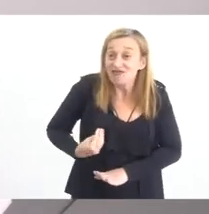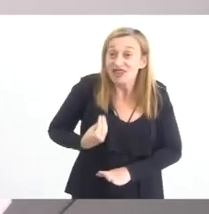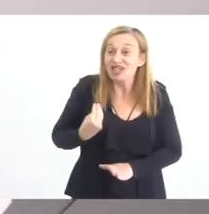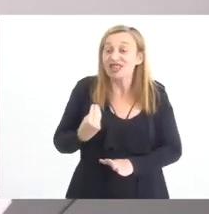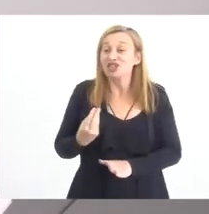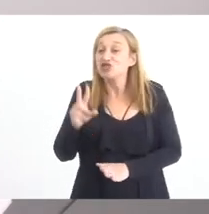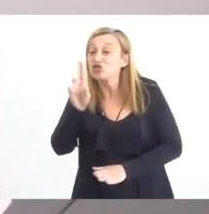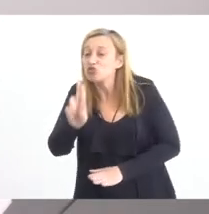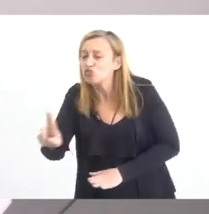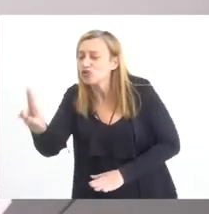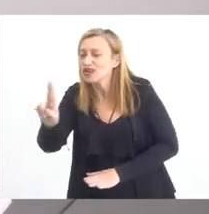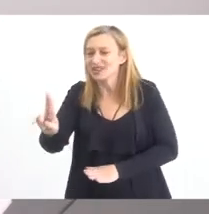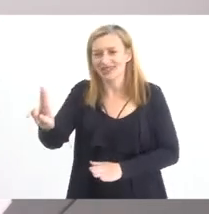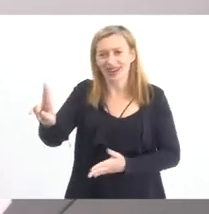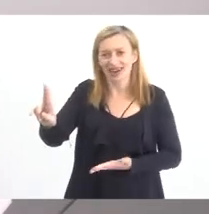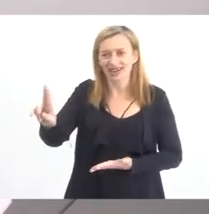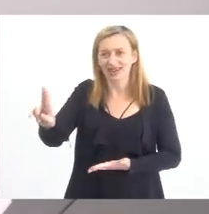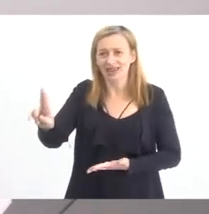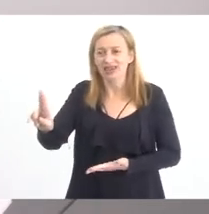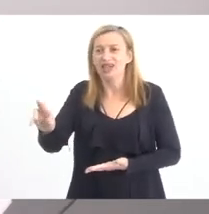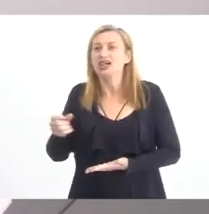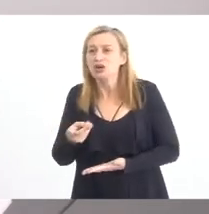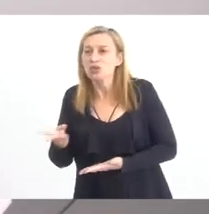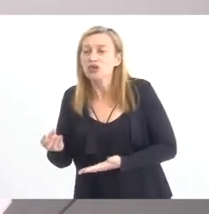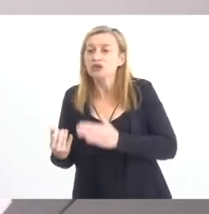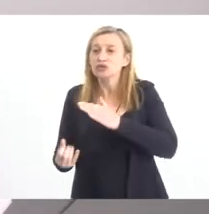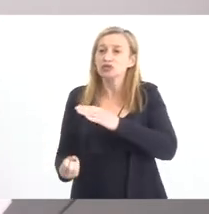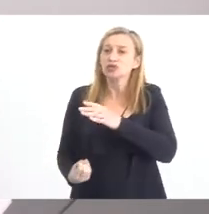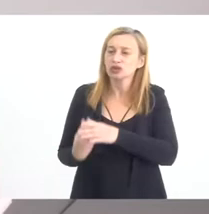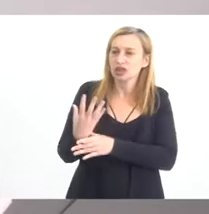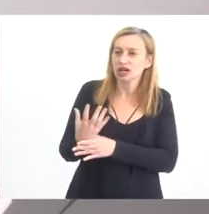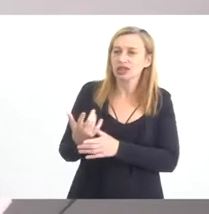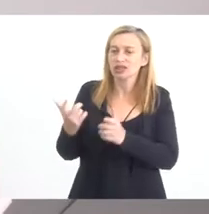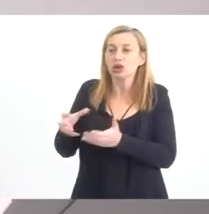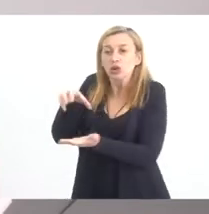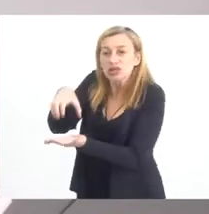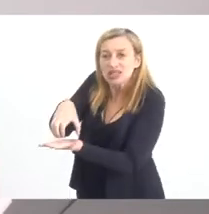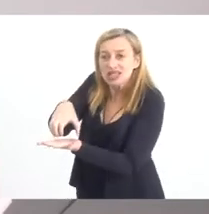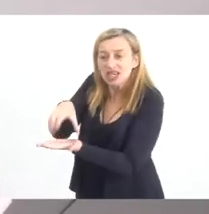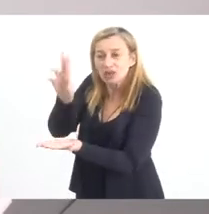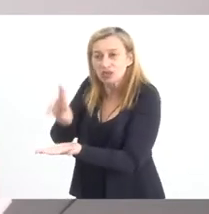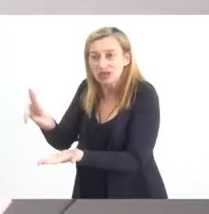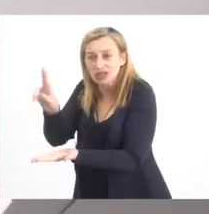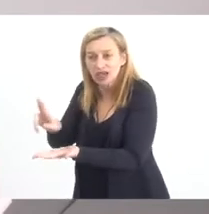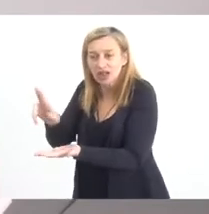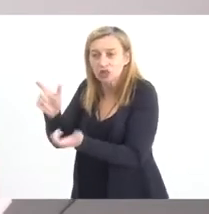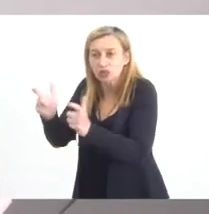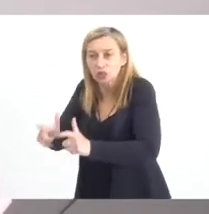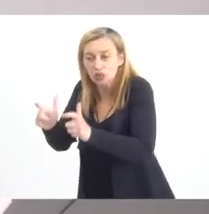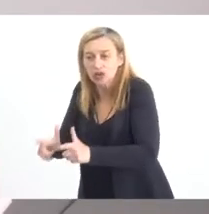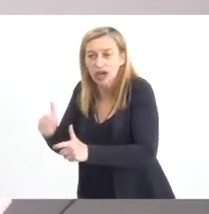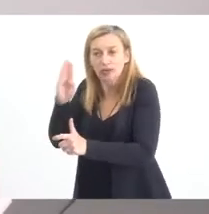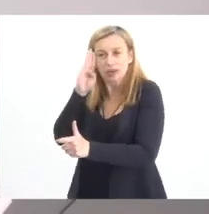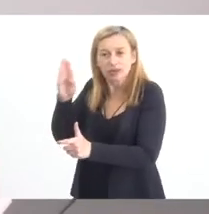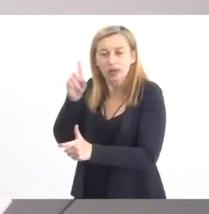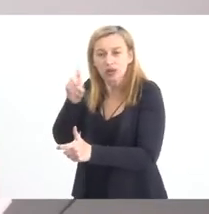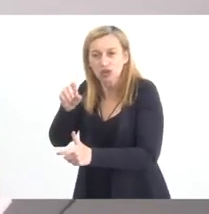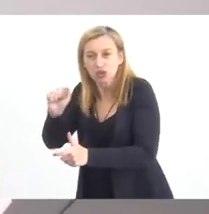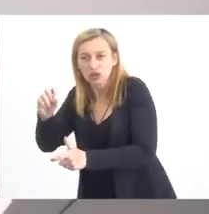de uma universidade, ainda que enquanto Fundação Centro Universitário, na região, especialmente em Campo